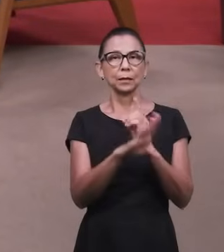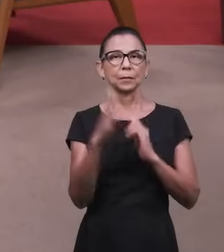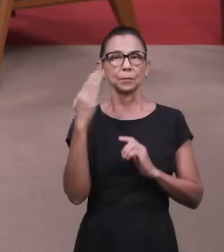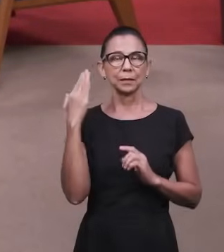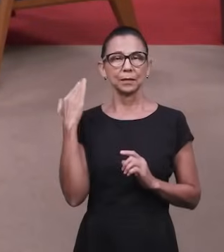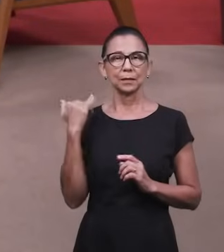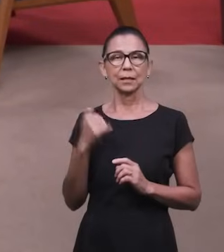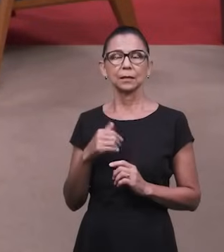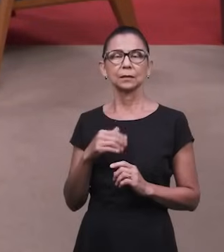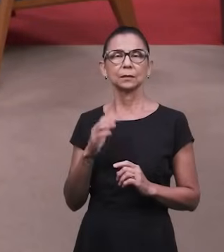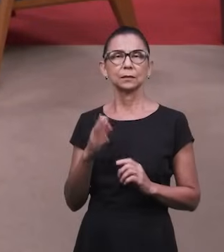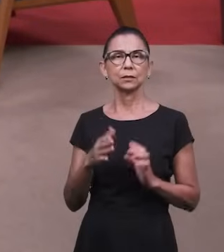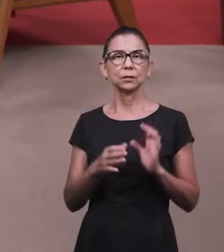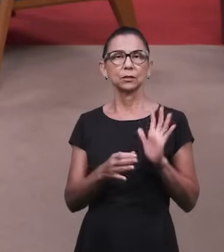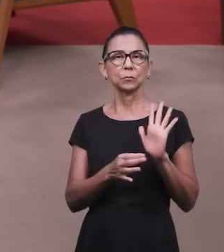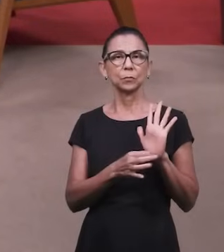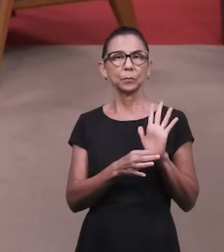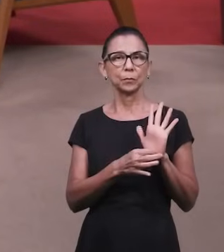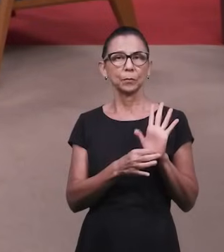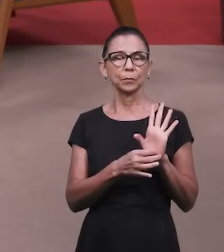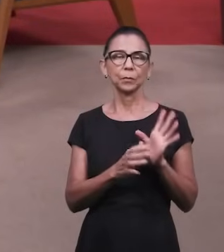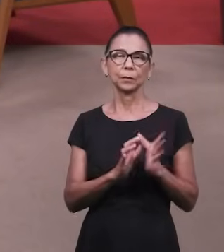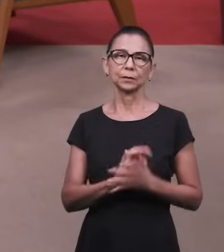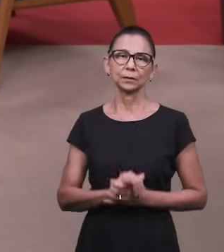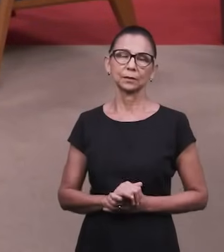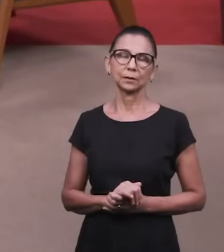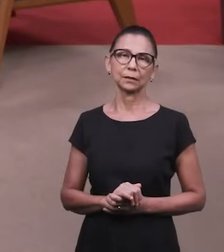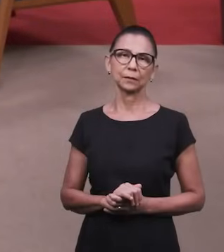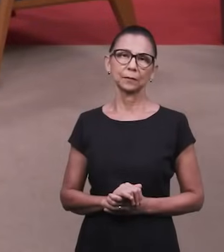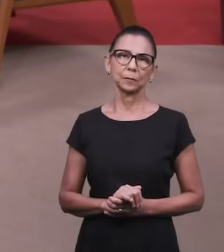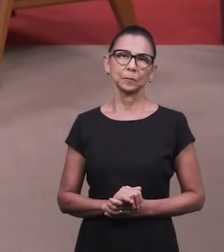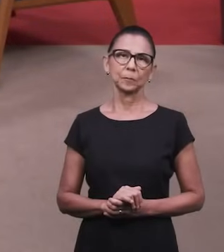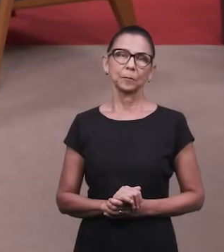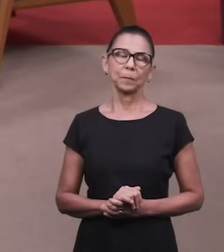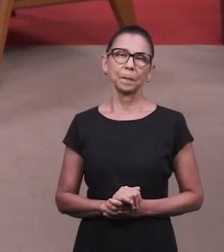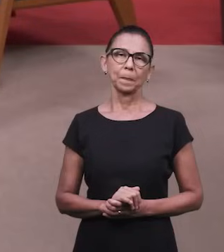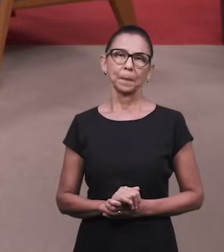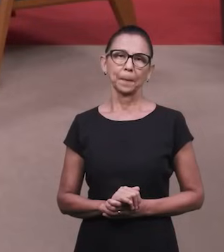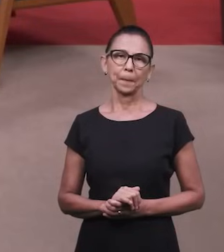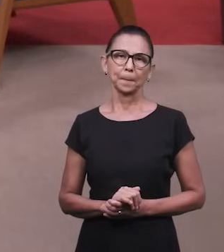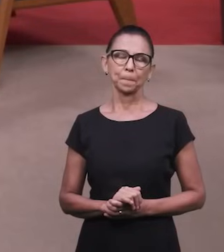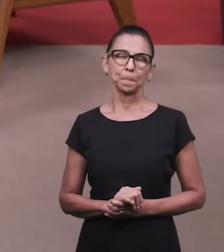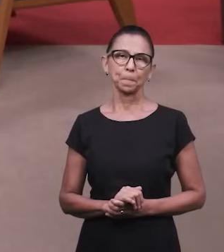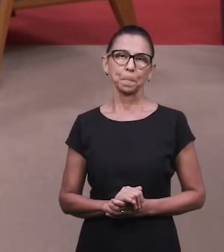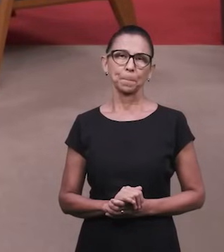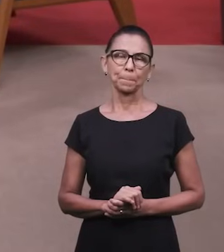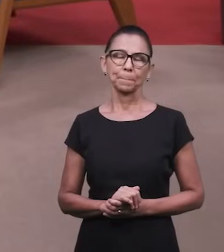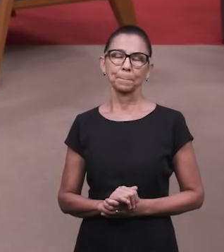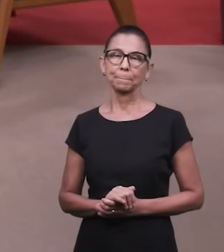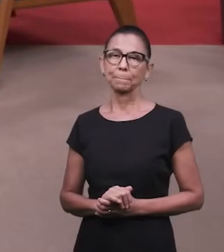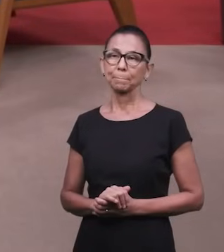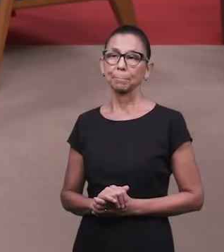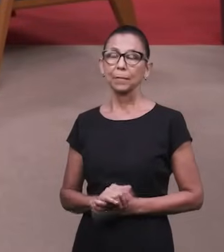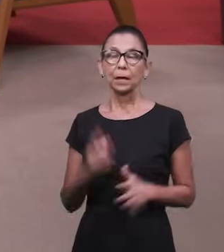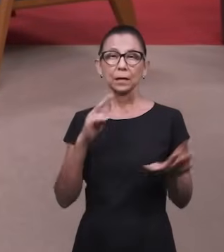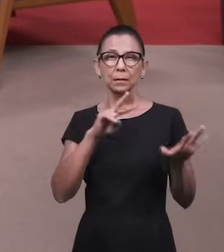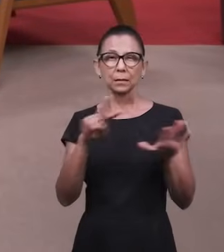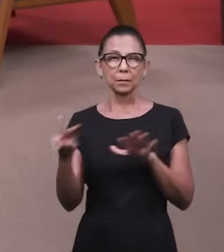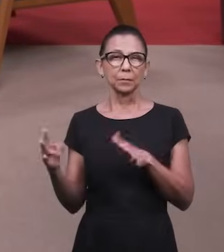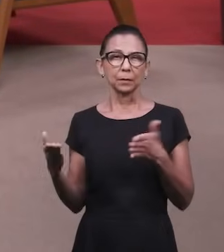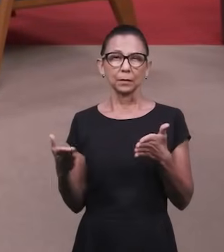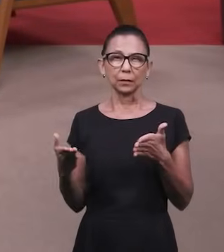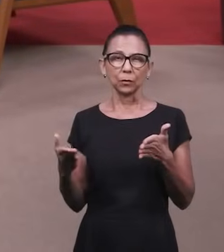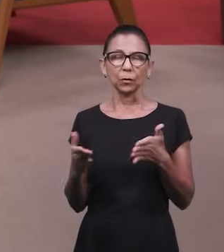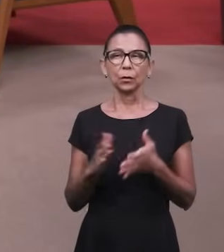balizar o programa da próxima semana. Essa semana nós não vamos trazer esses comentários, porque nós